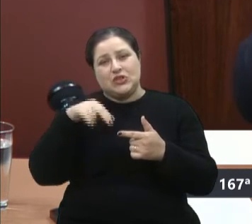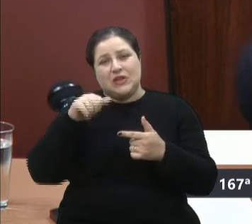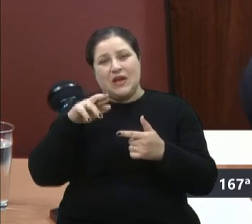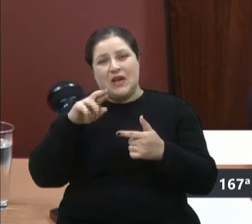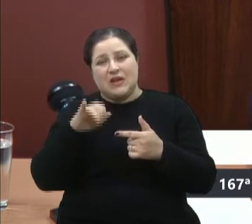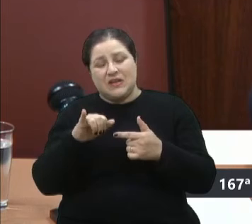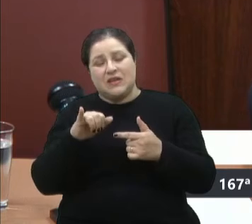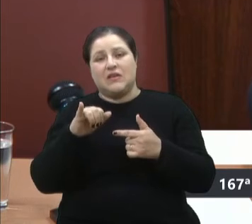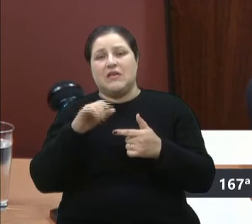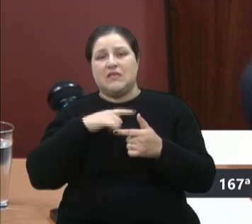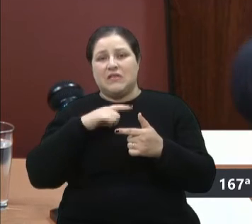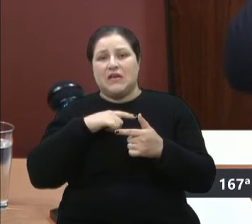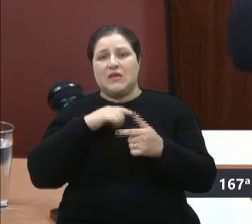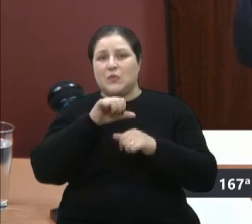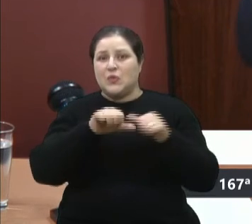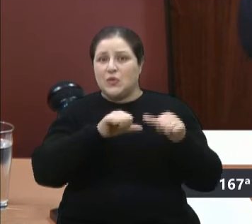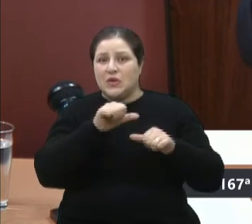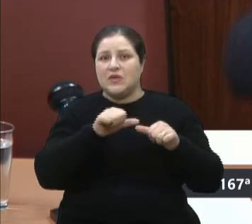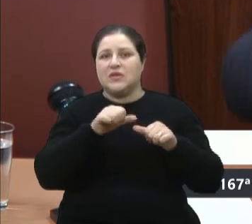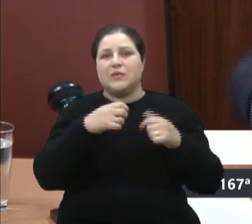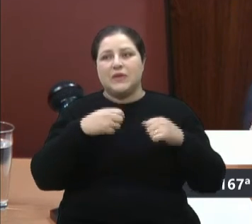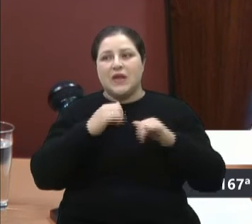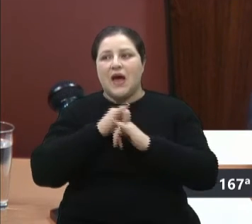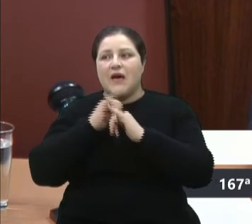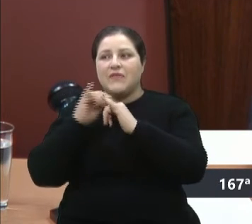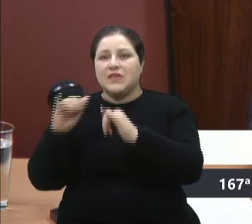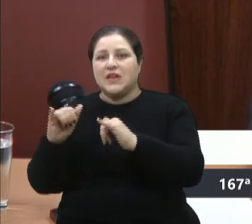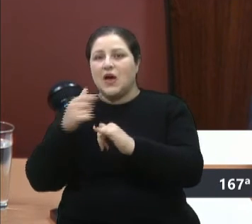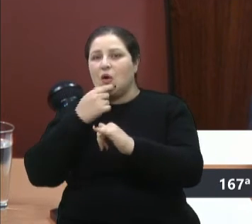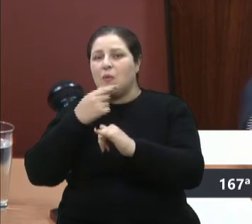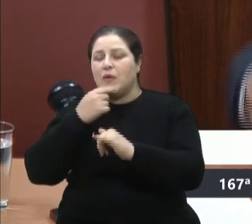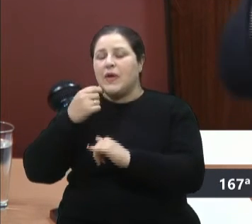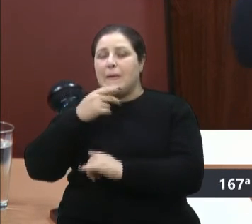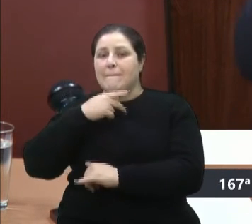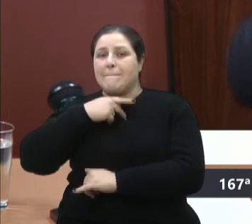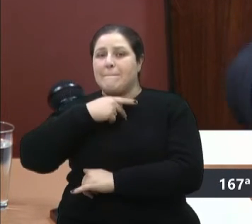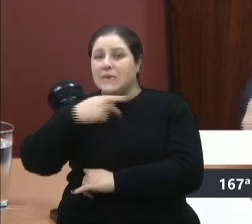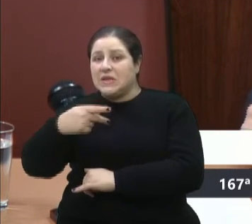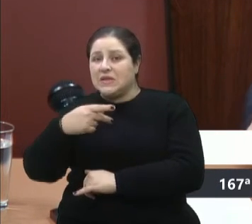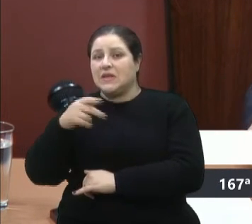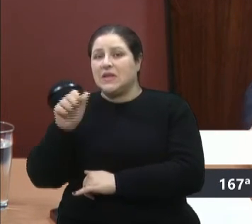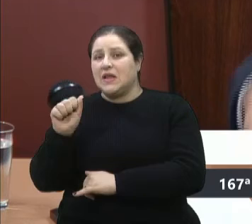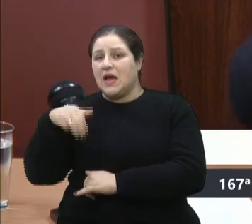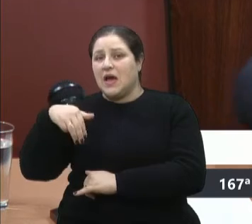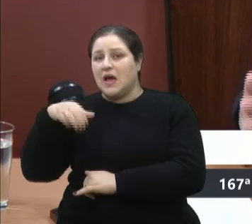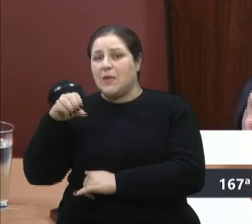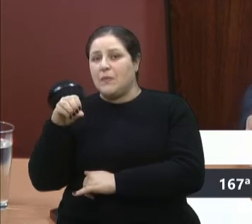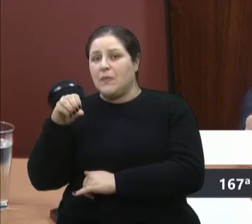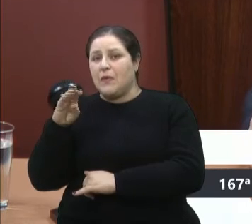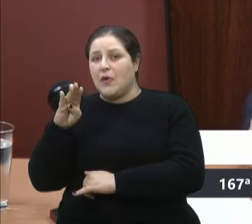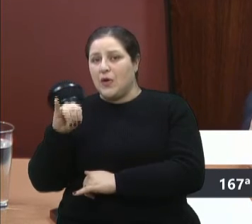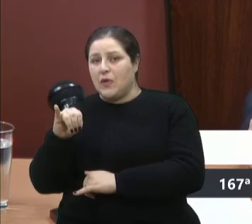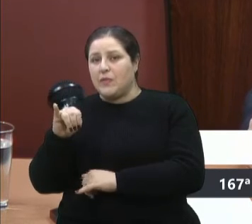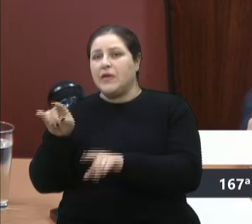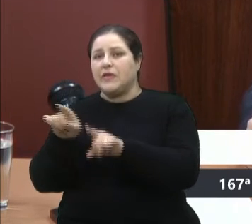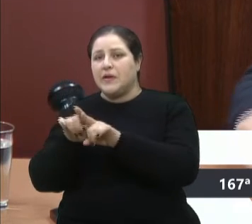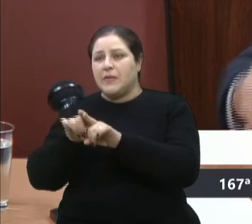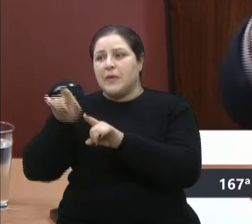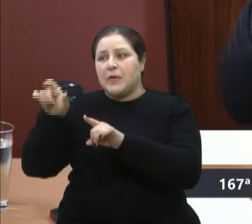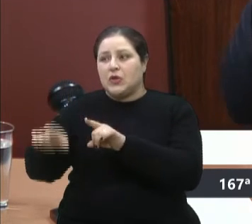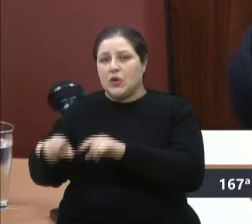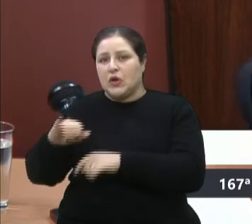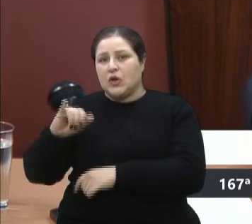essa situação. Então, assim, a Josi, que é uma, né, pessoa querida e que mora lá, como tantos outros moradores,